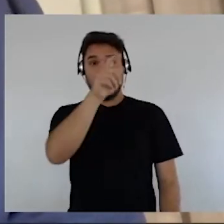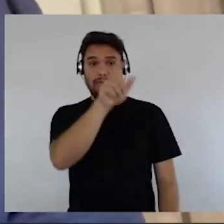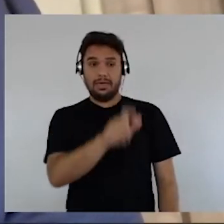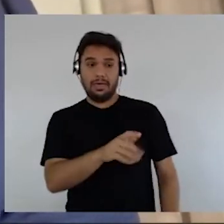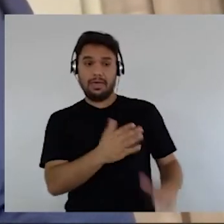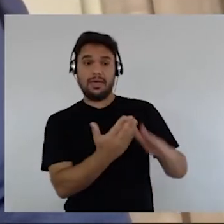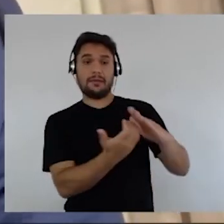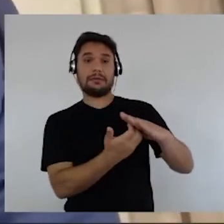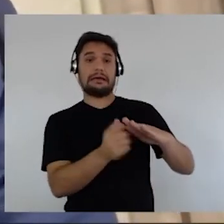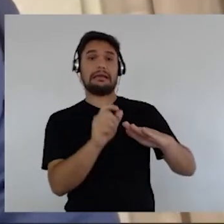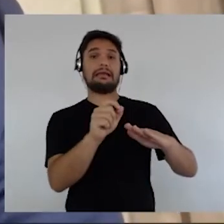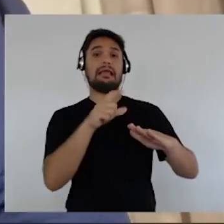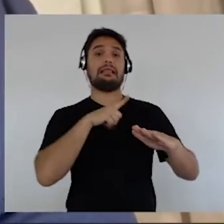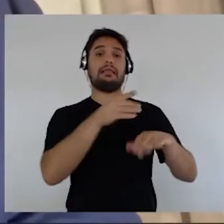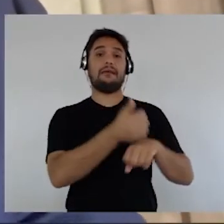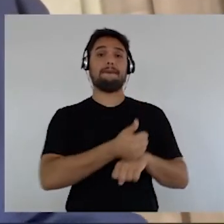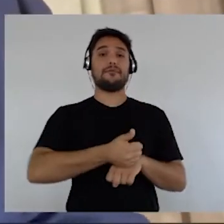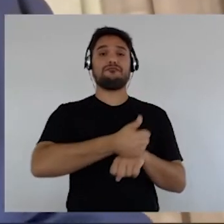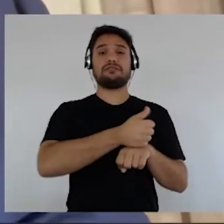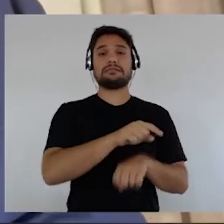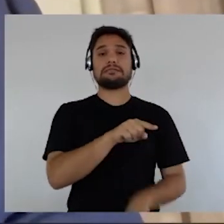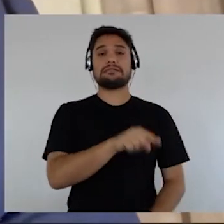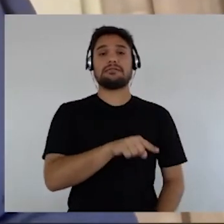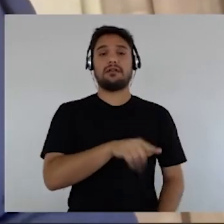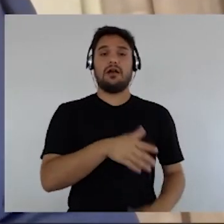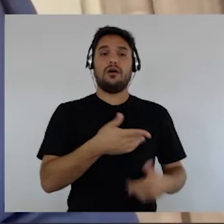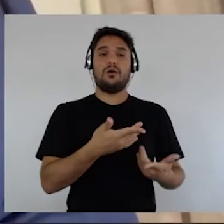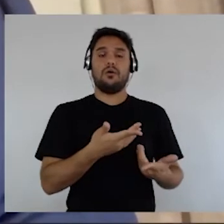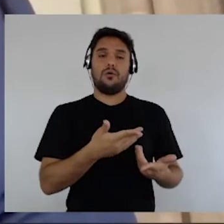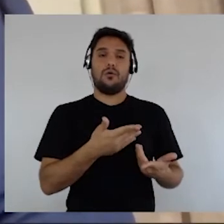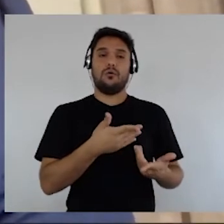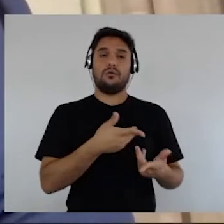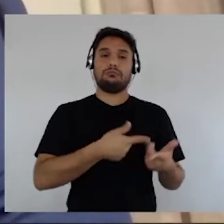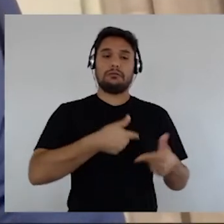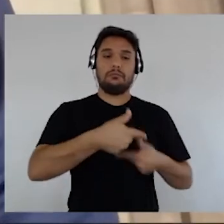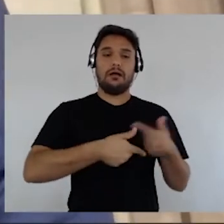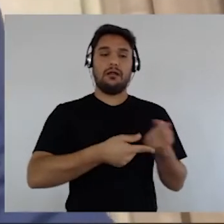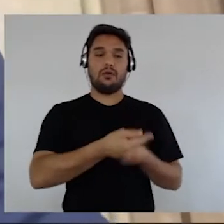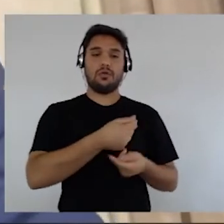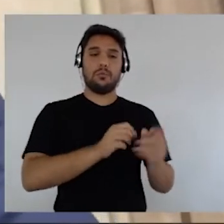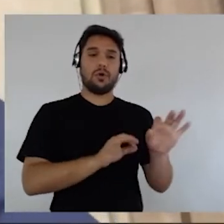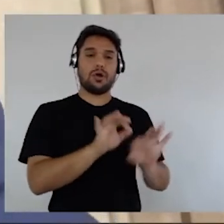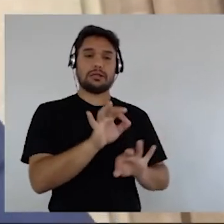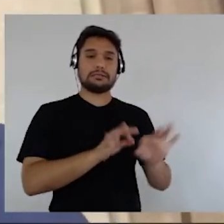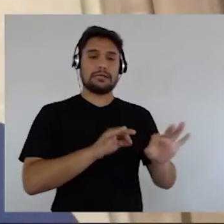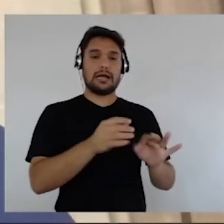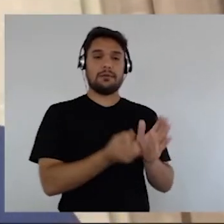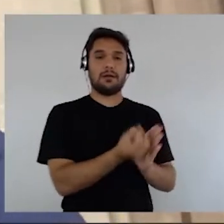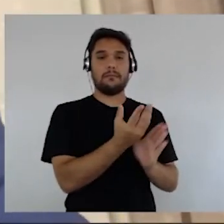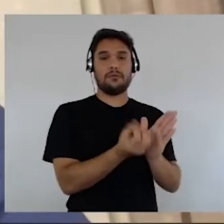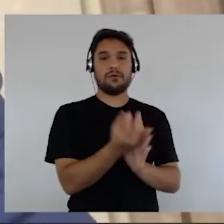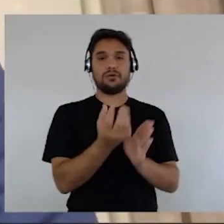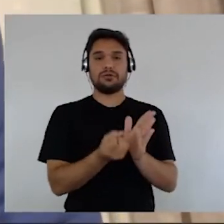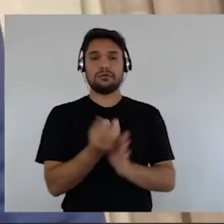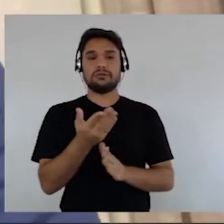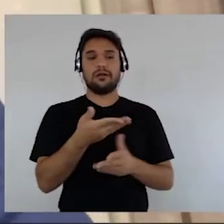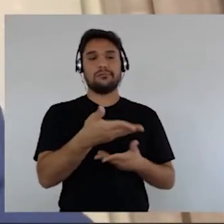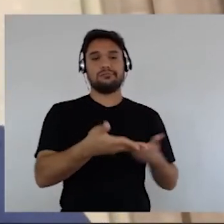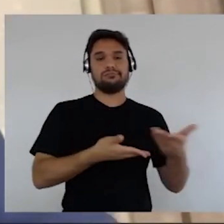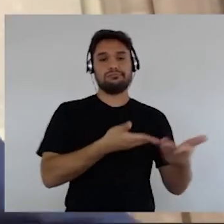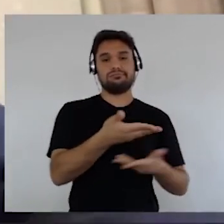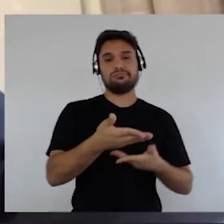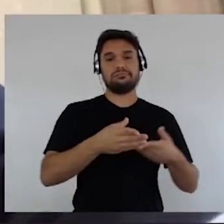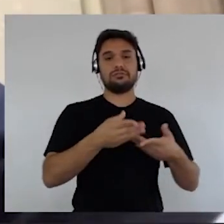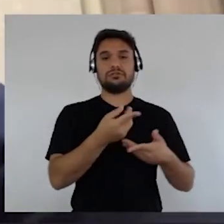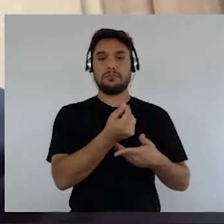quem exerce profissionalmente atividade econômica organizada para a produção e a circulação de